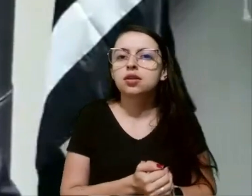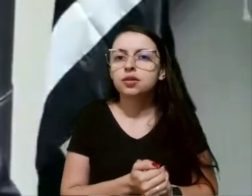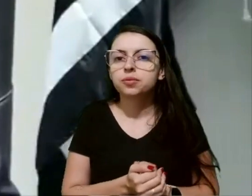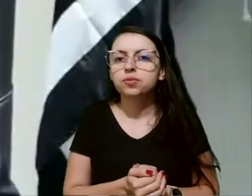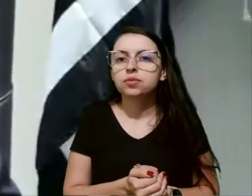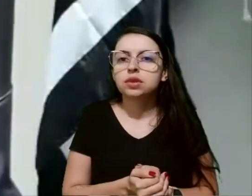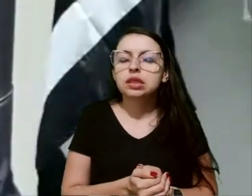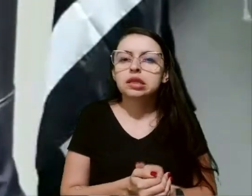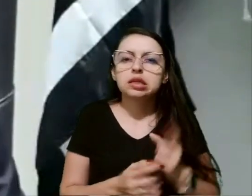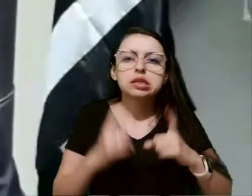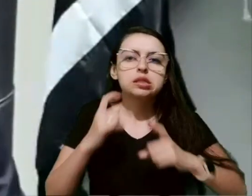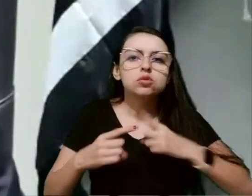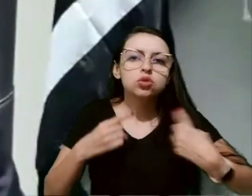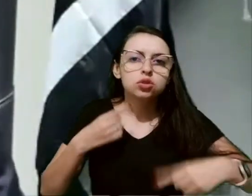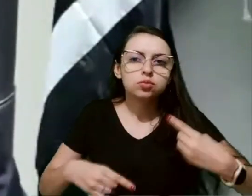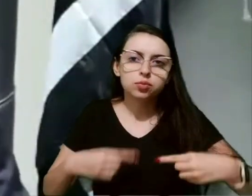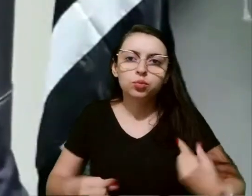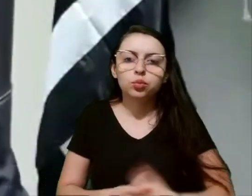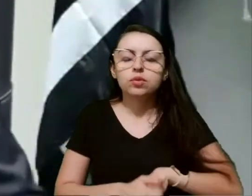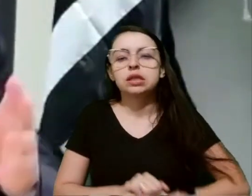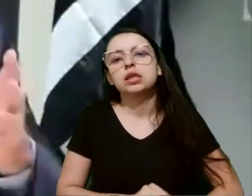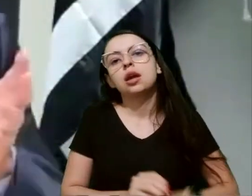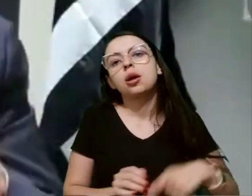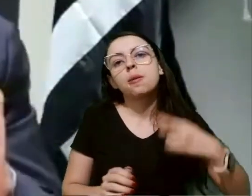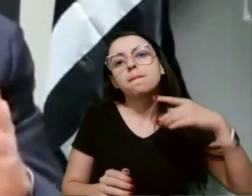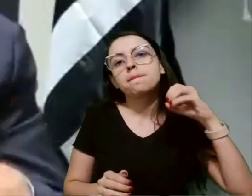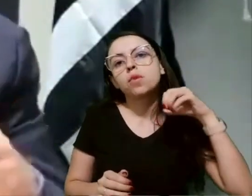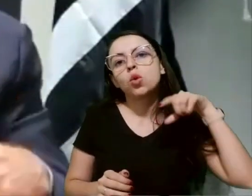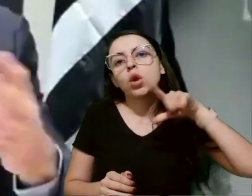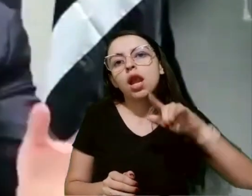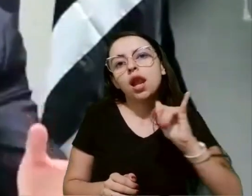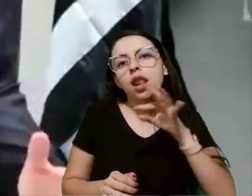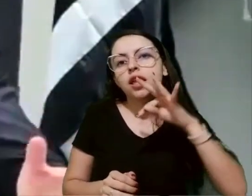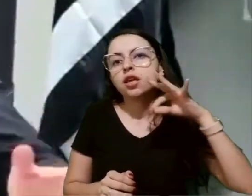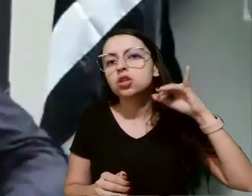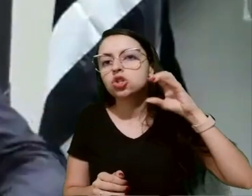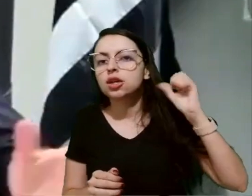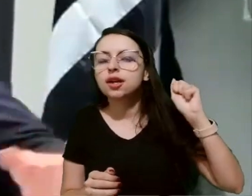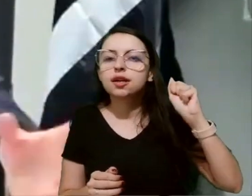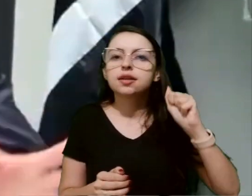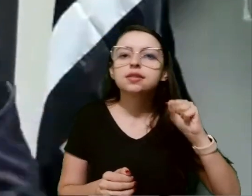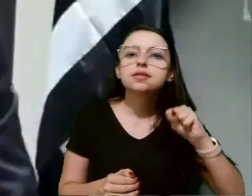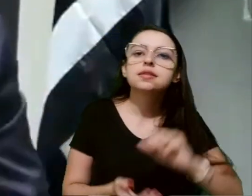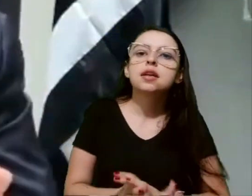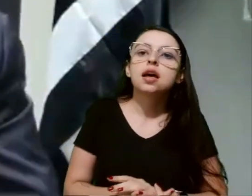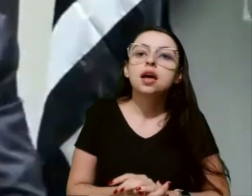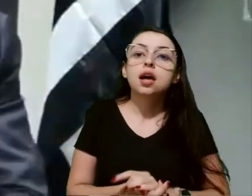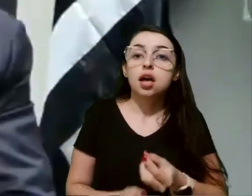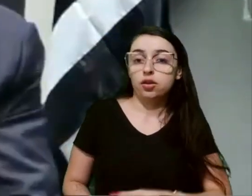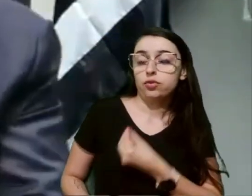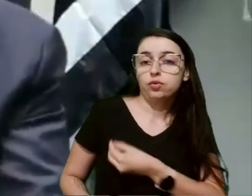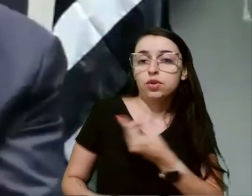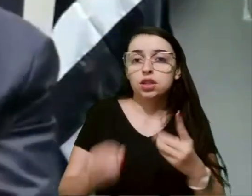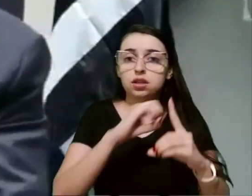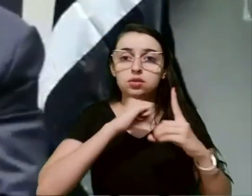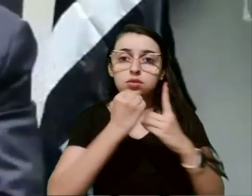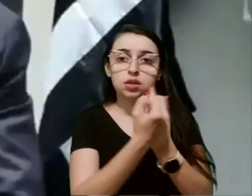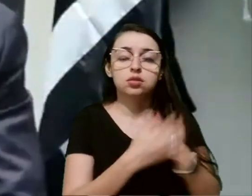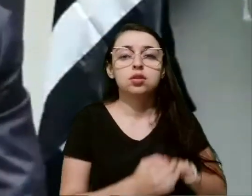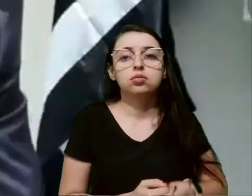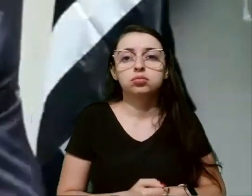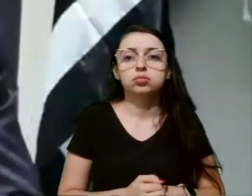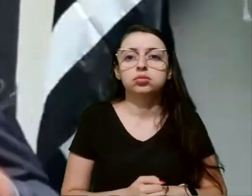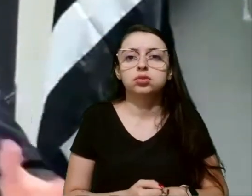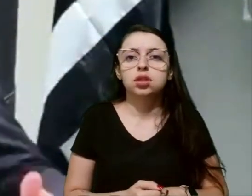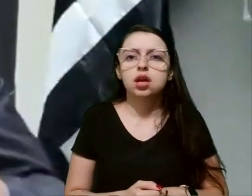questões políticas e não jurídicas, políticas no sentido de relacionadas à polis, à vida da sociedade, não política no